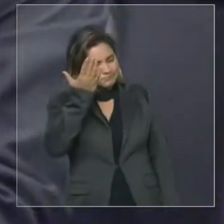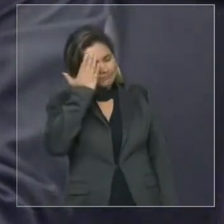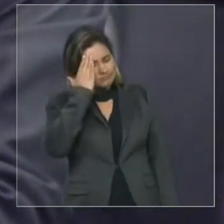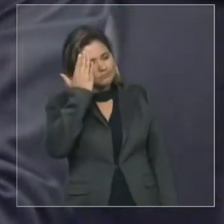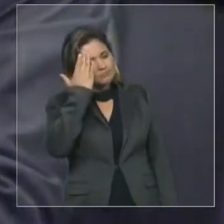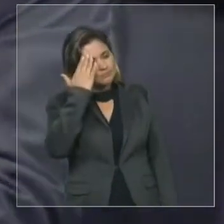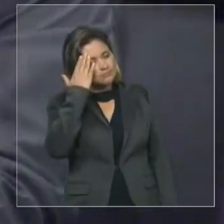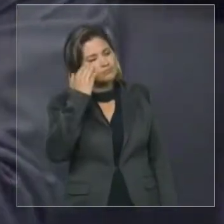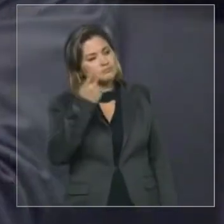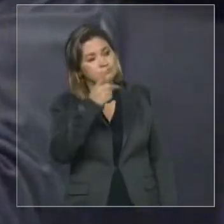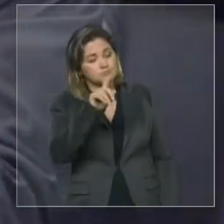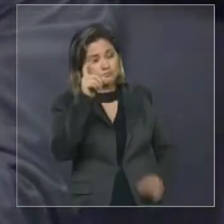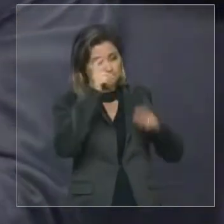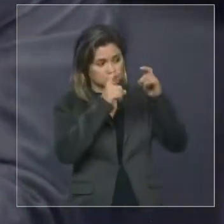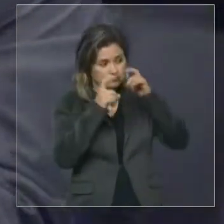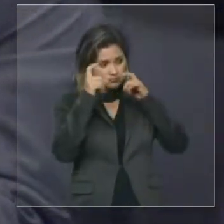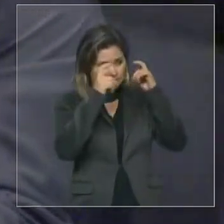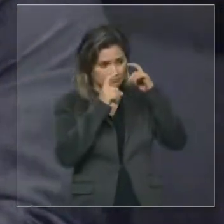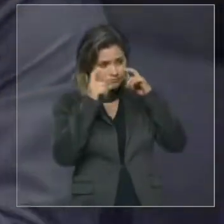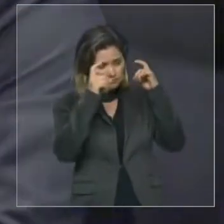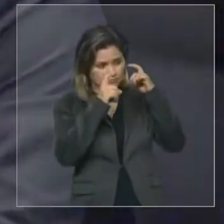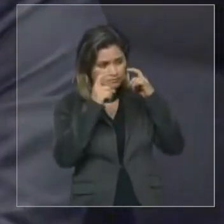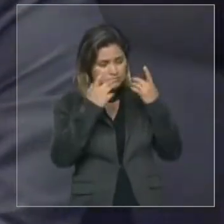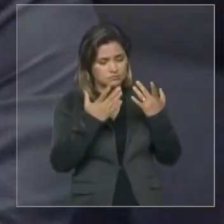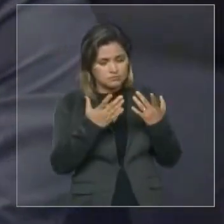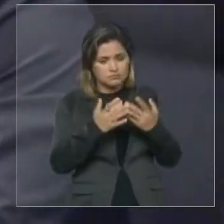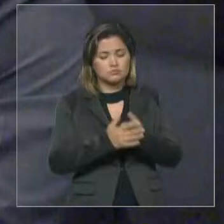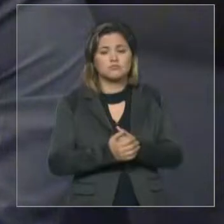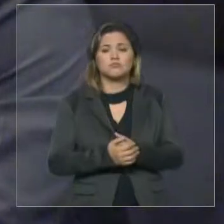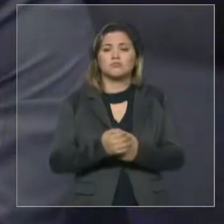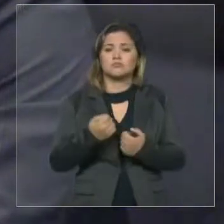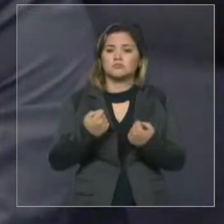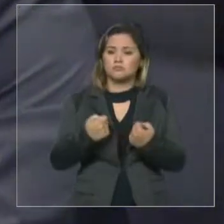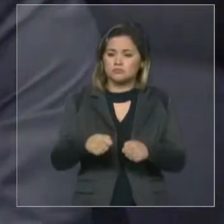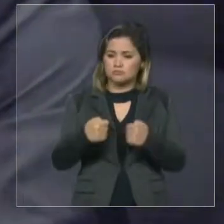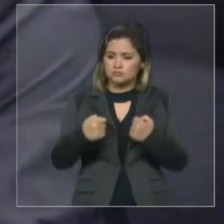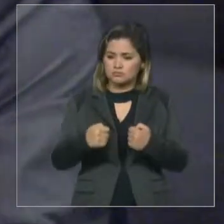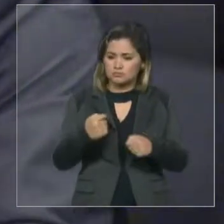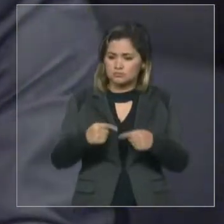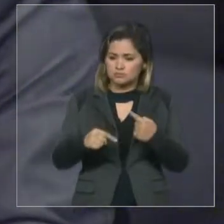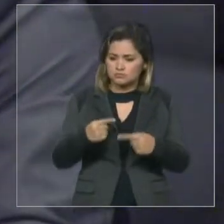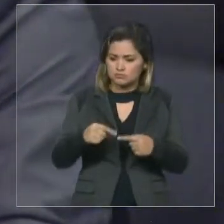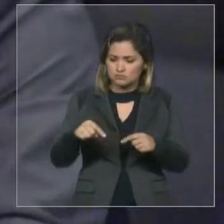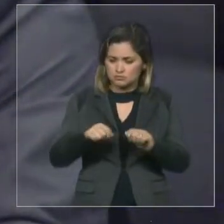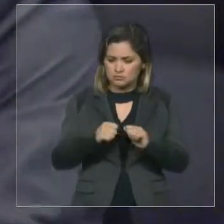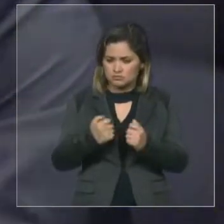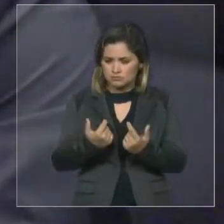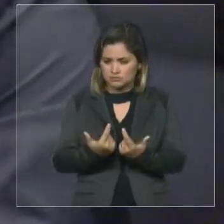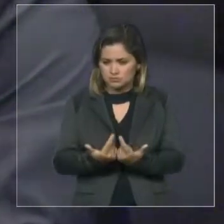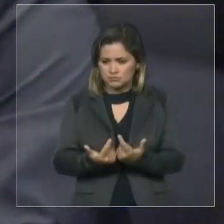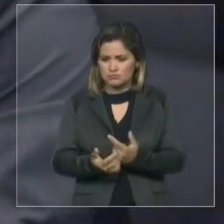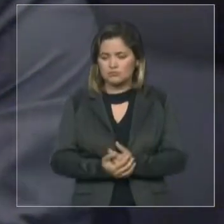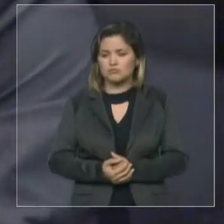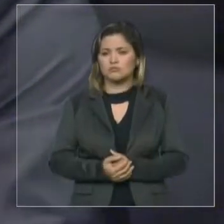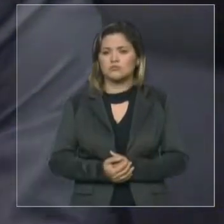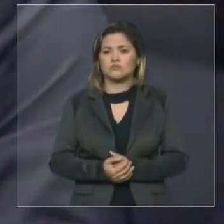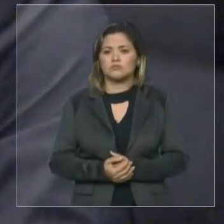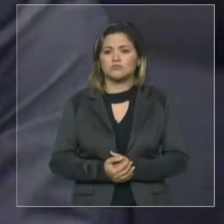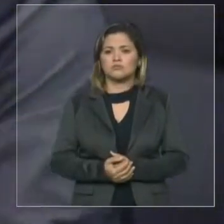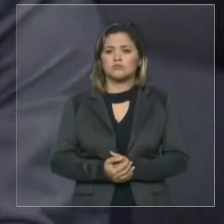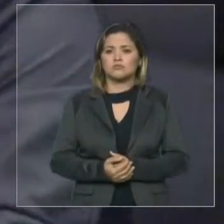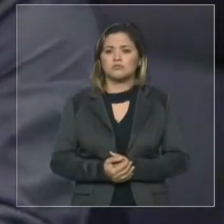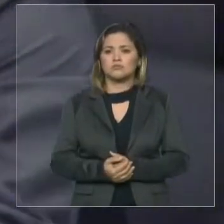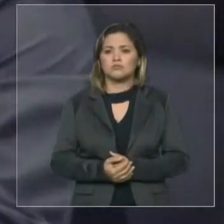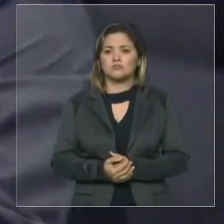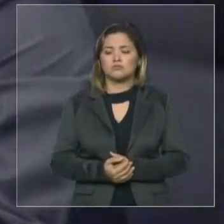é algo que deve ser debatido aqui no plenário desta casa, mas aqui, este projeto de lei